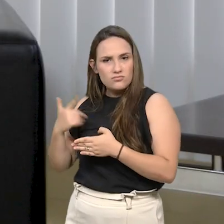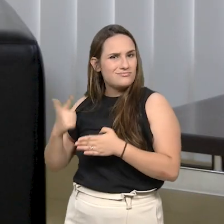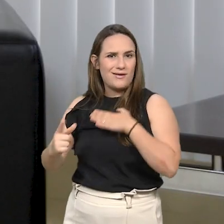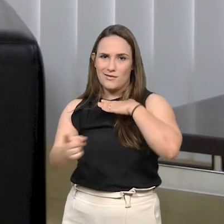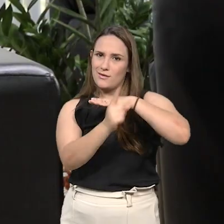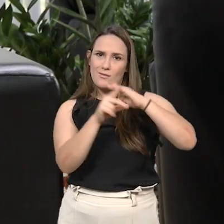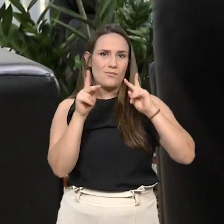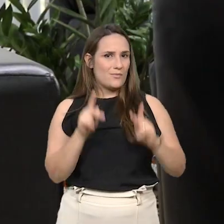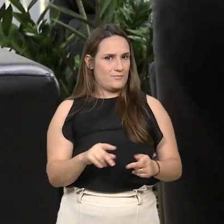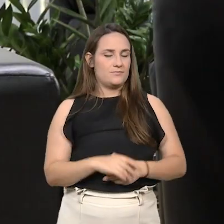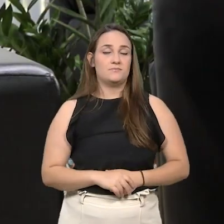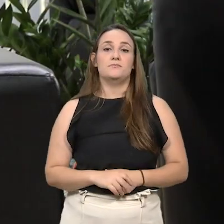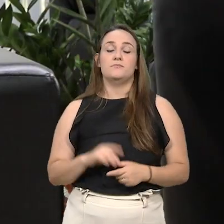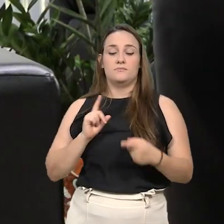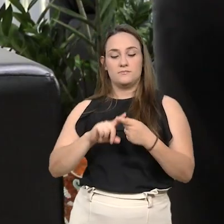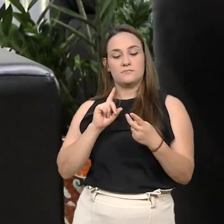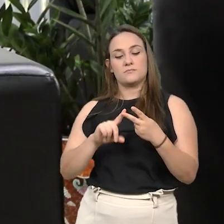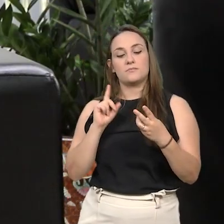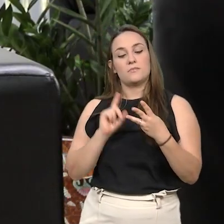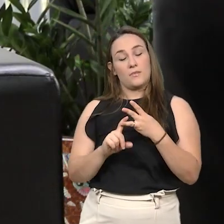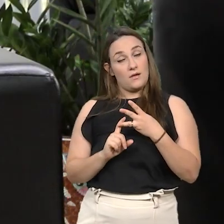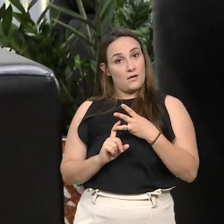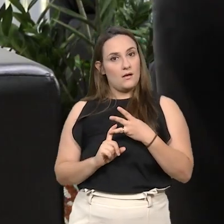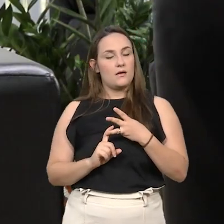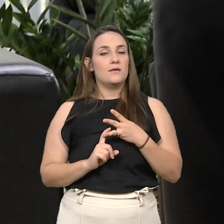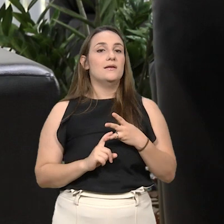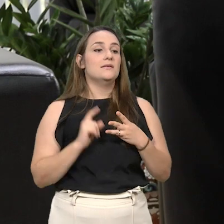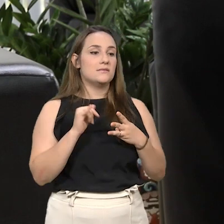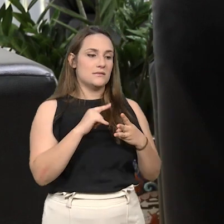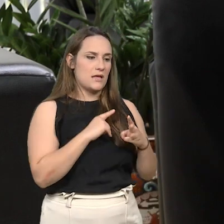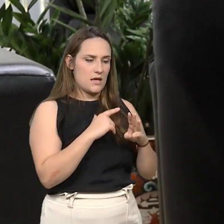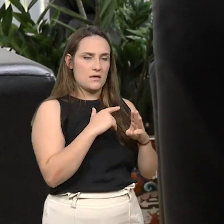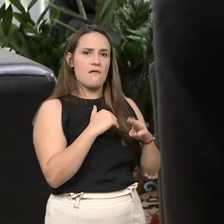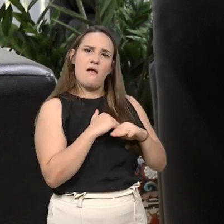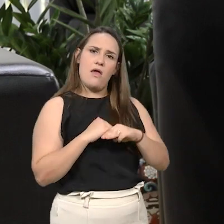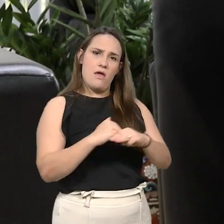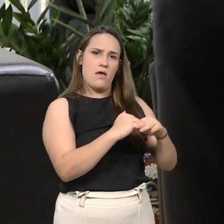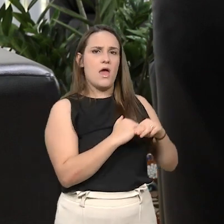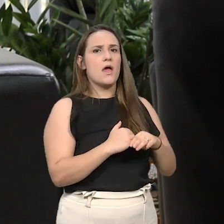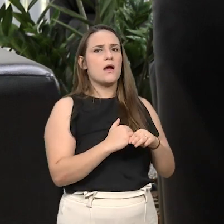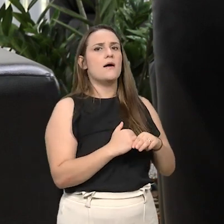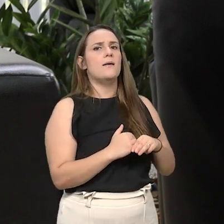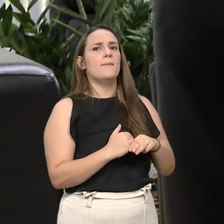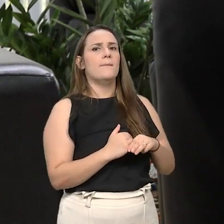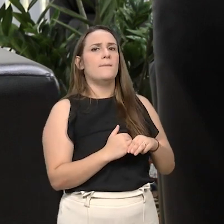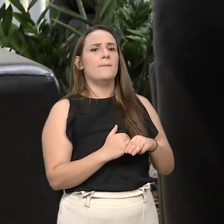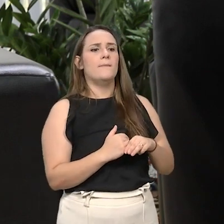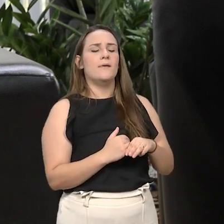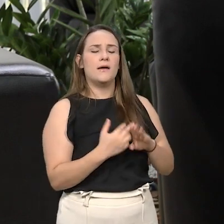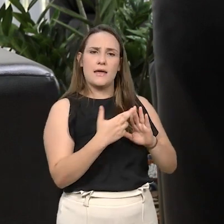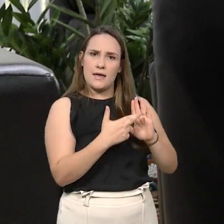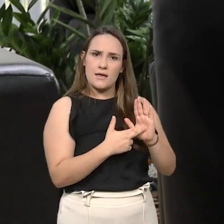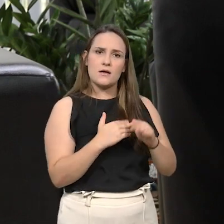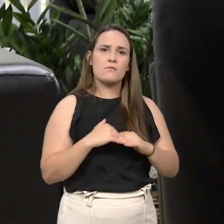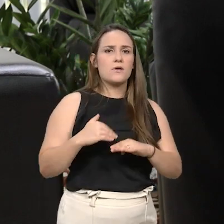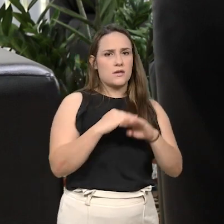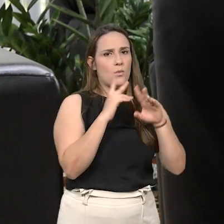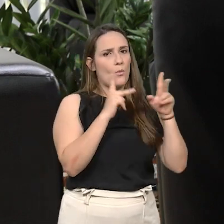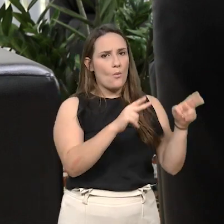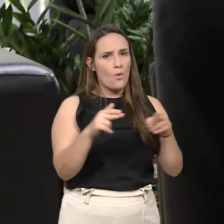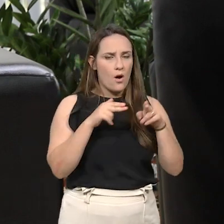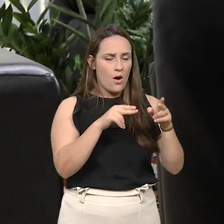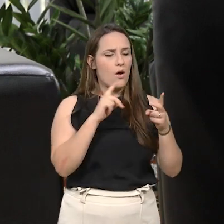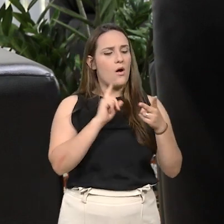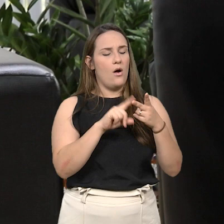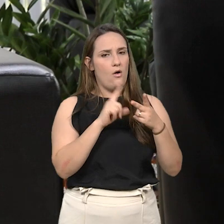E terceiro, como isso se trabalha com padronização, como se trabalha com hiperfoco, tem uma terceira característica, que é um número